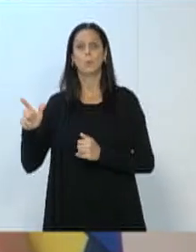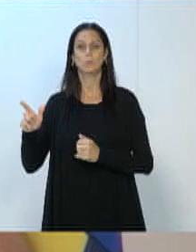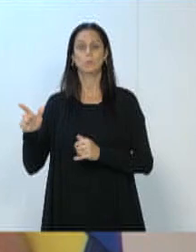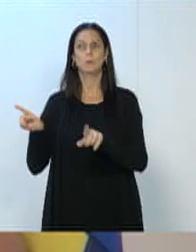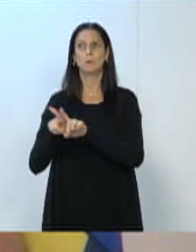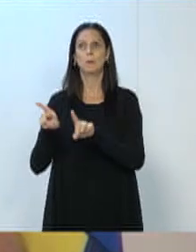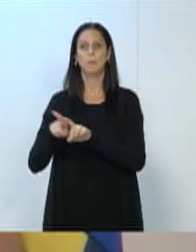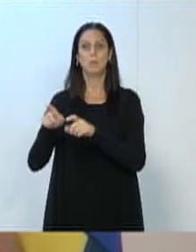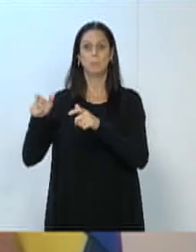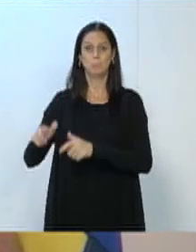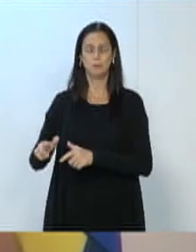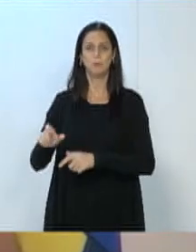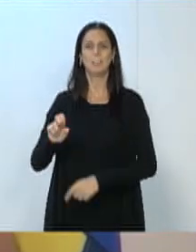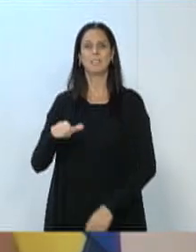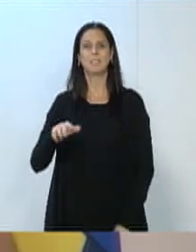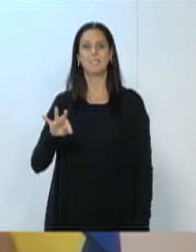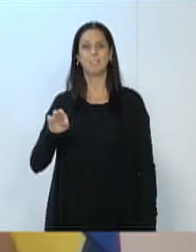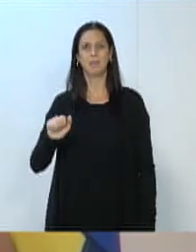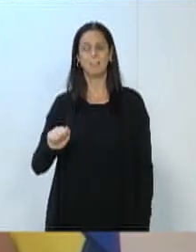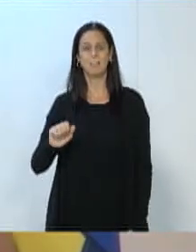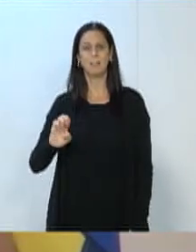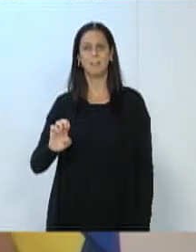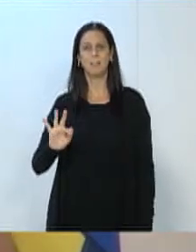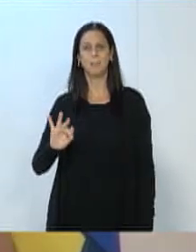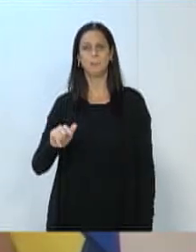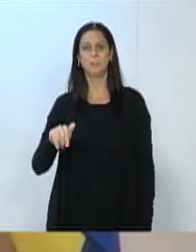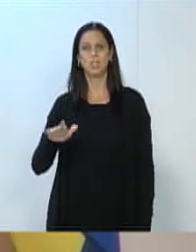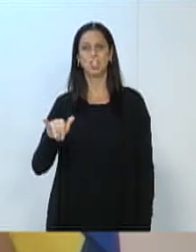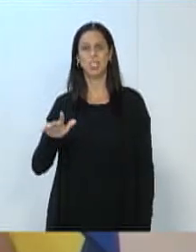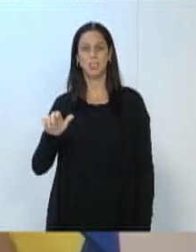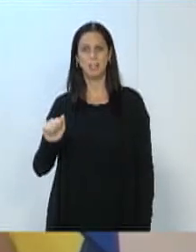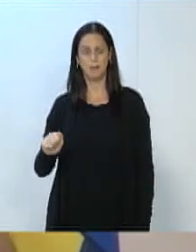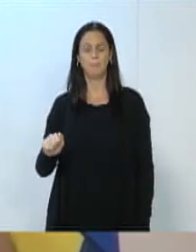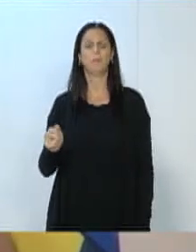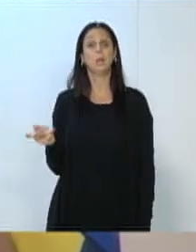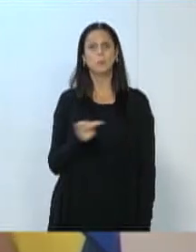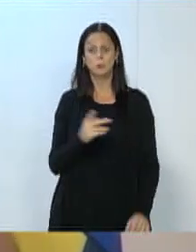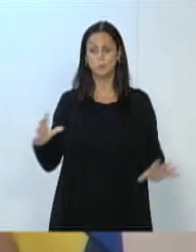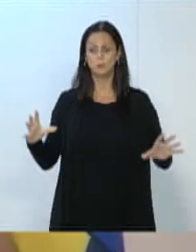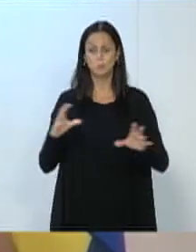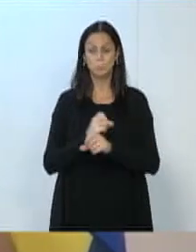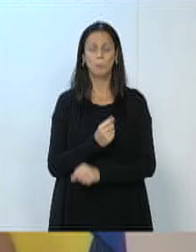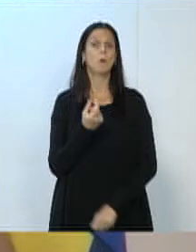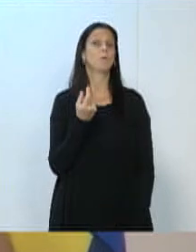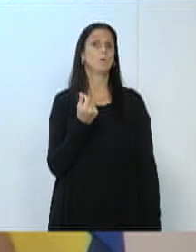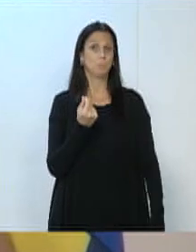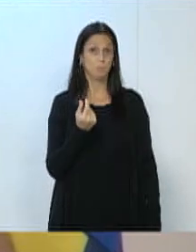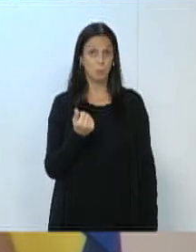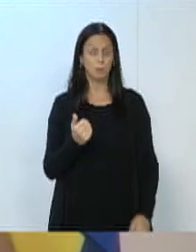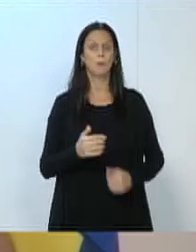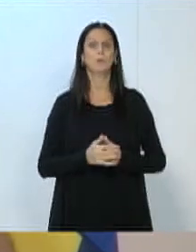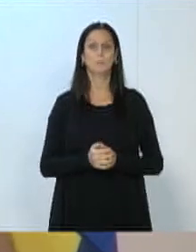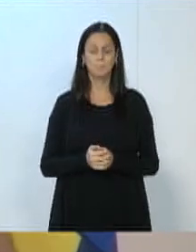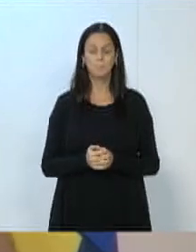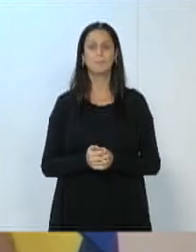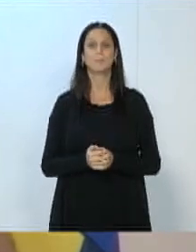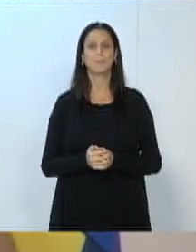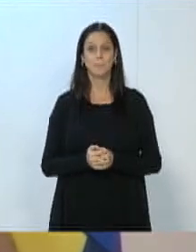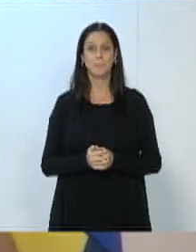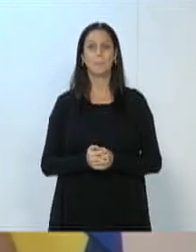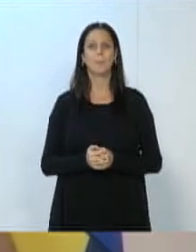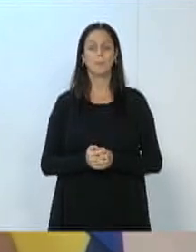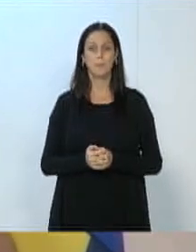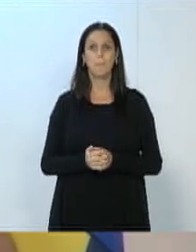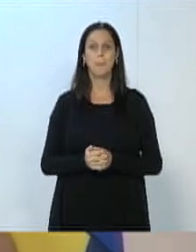Santa Efigênia é apresentando os valores inclusive pela do Alemão já conselho de uma parte